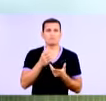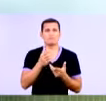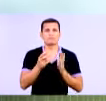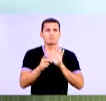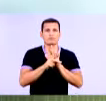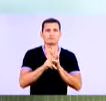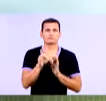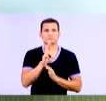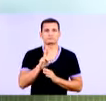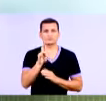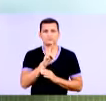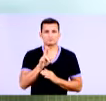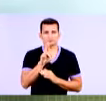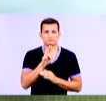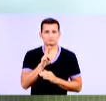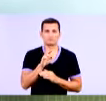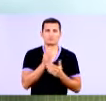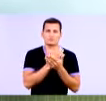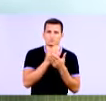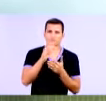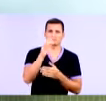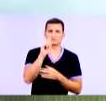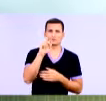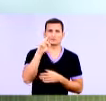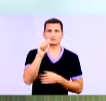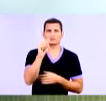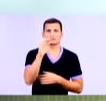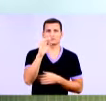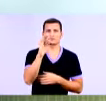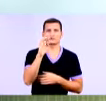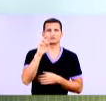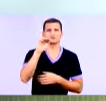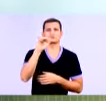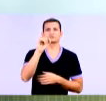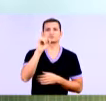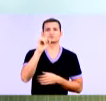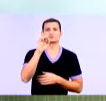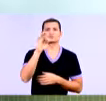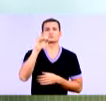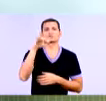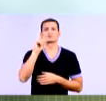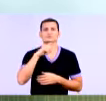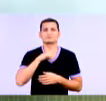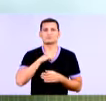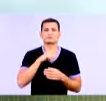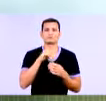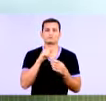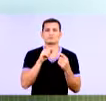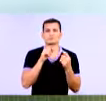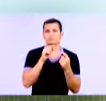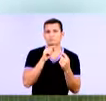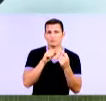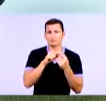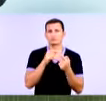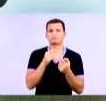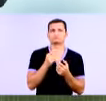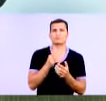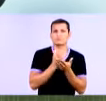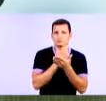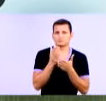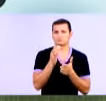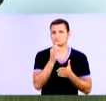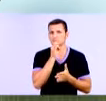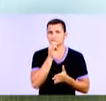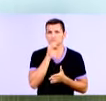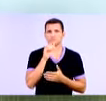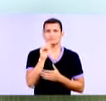cada um deles, né? Algumas características estarão associadas com os potenciais usos. Por exemplo, a